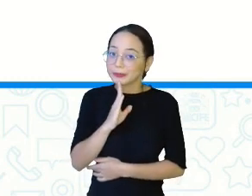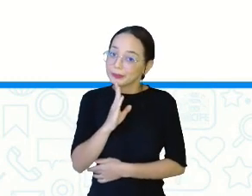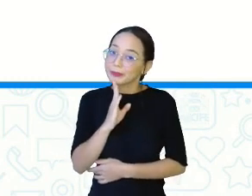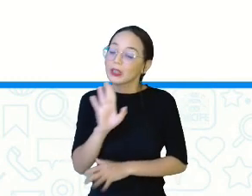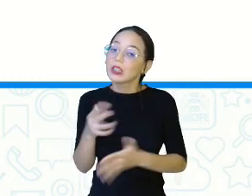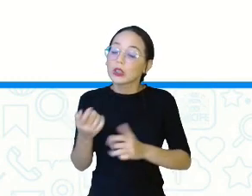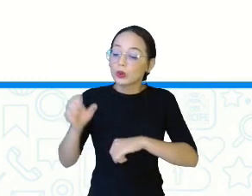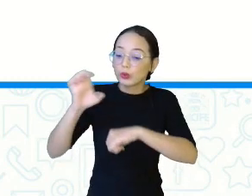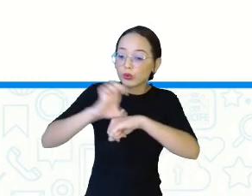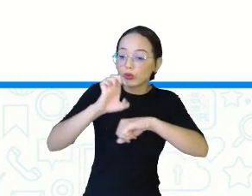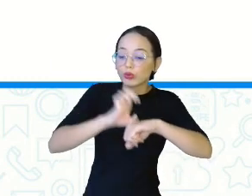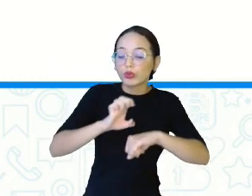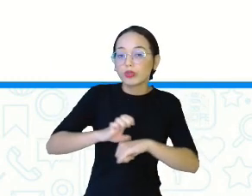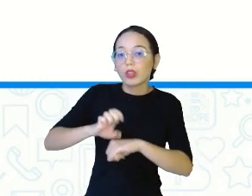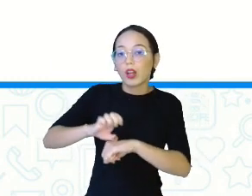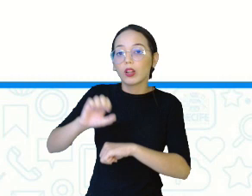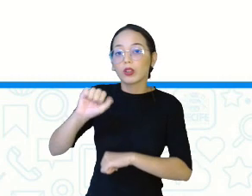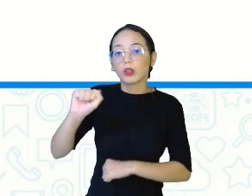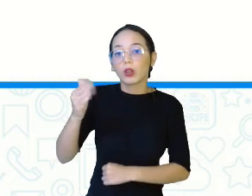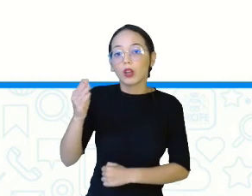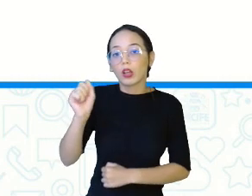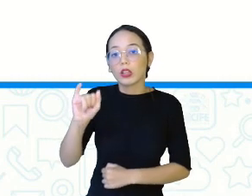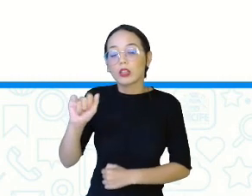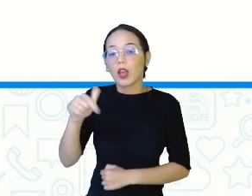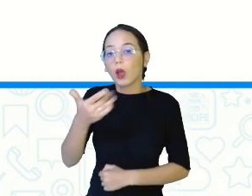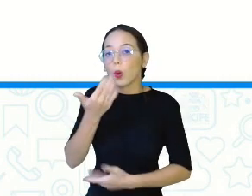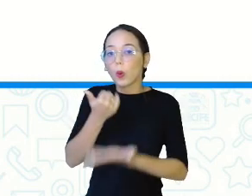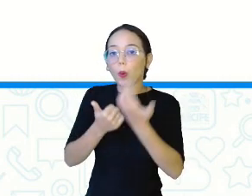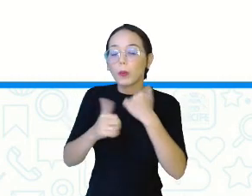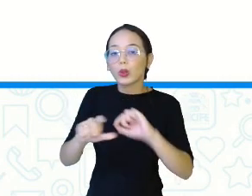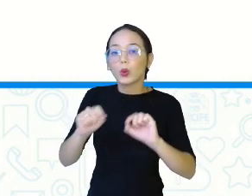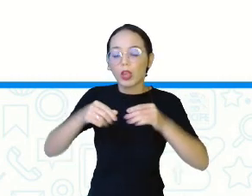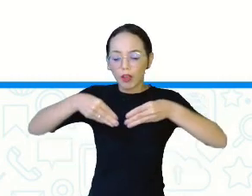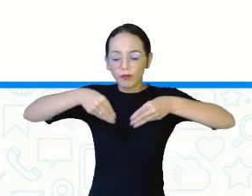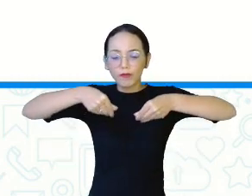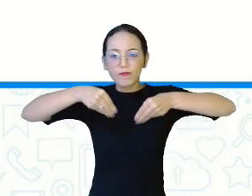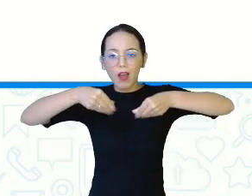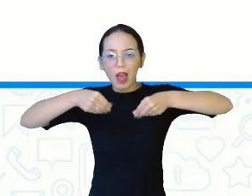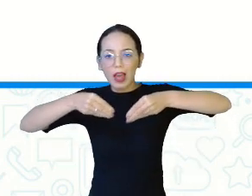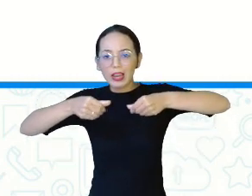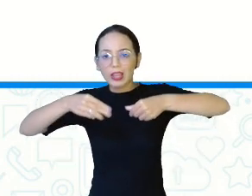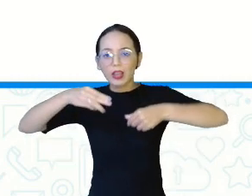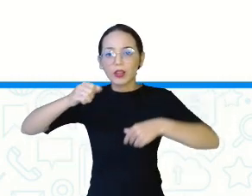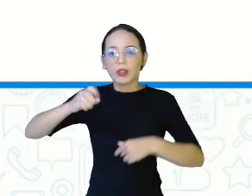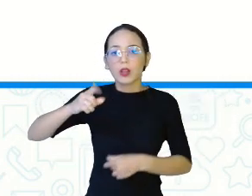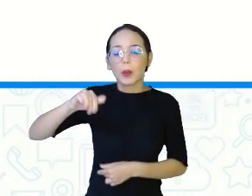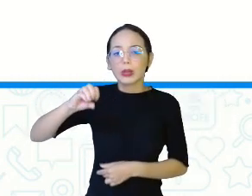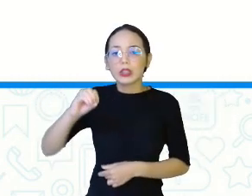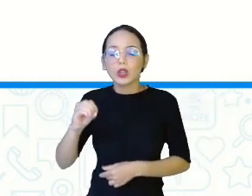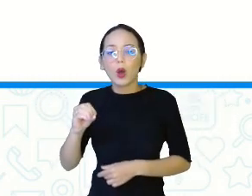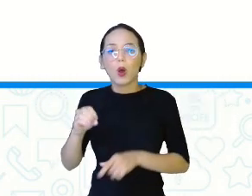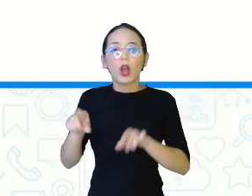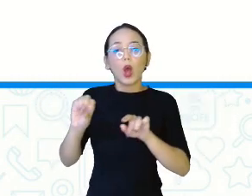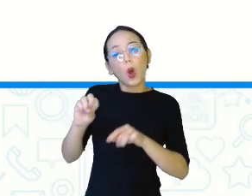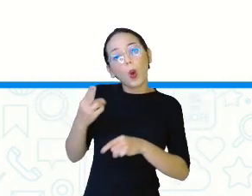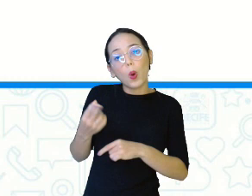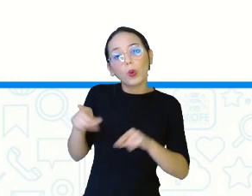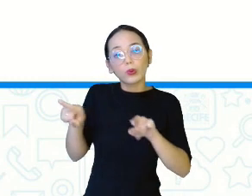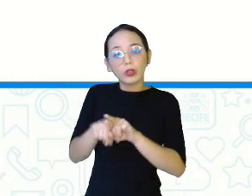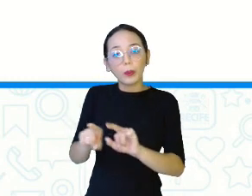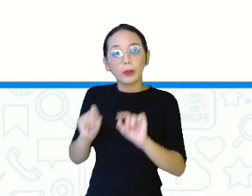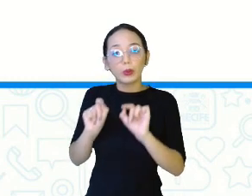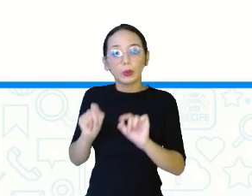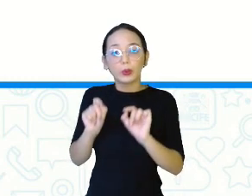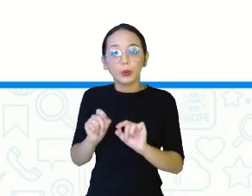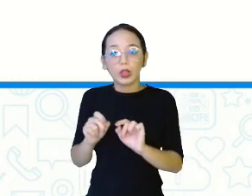Nesses estados, o açaí é consumido com farinha de mandioca, tapioca ou até mesmo na